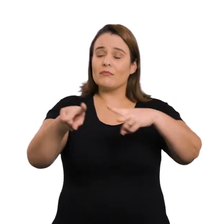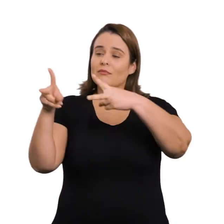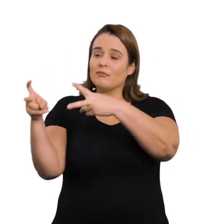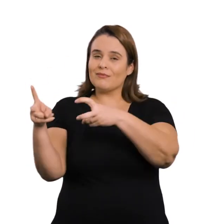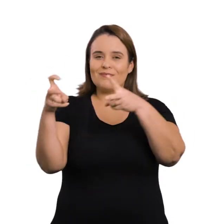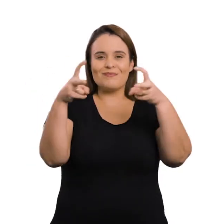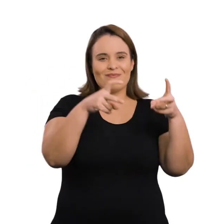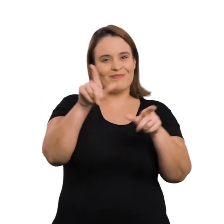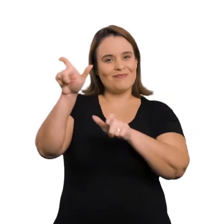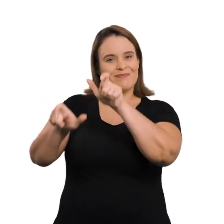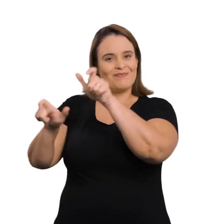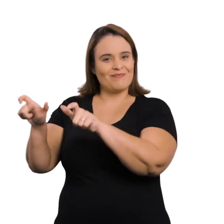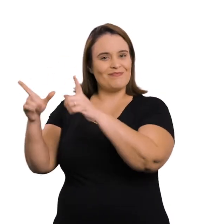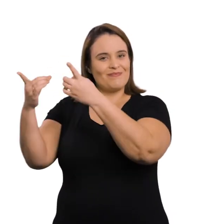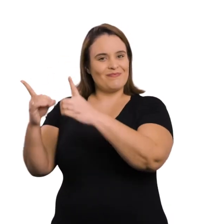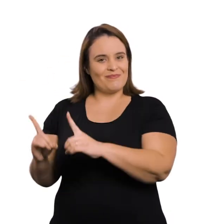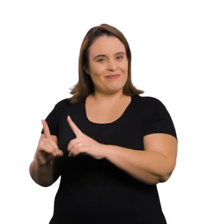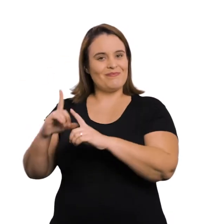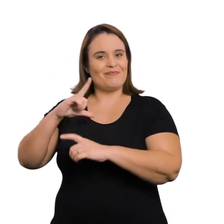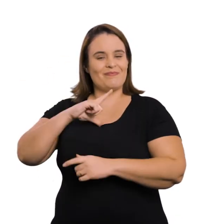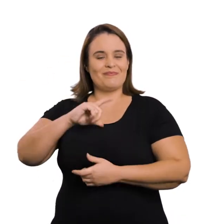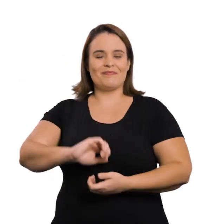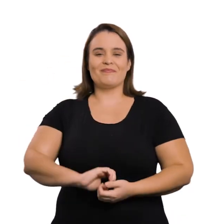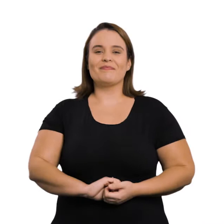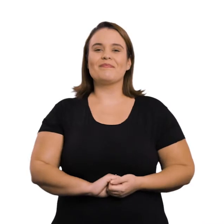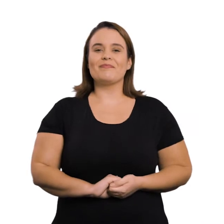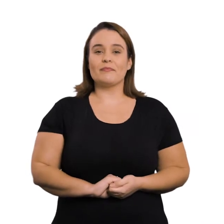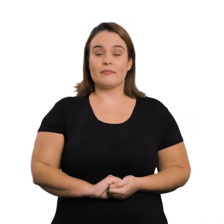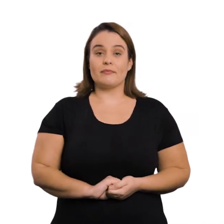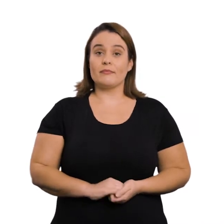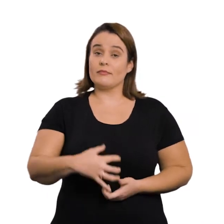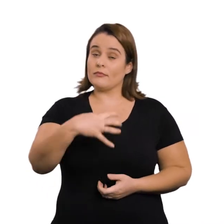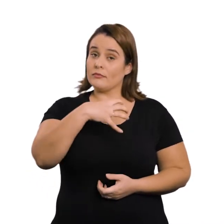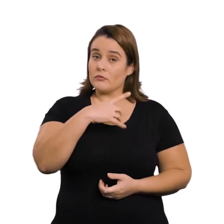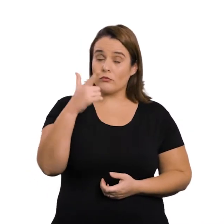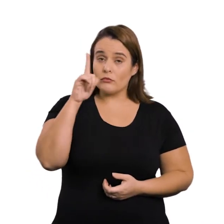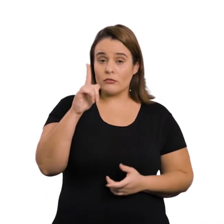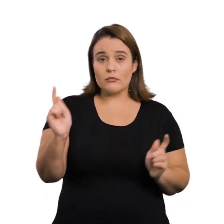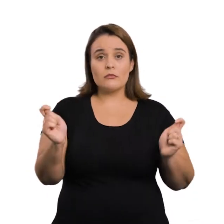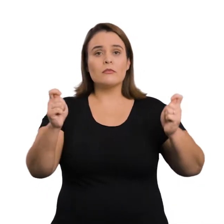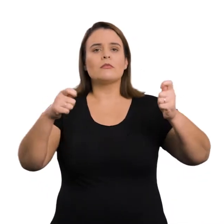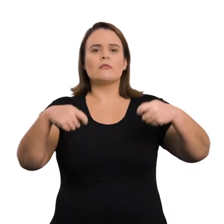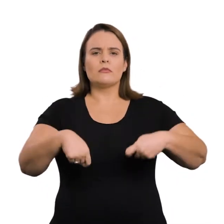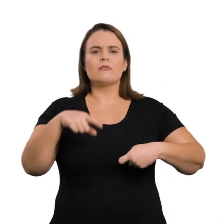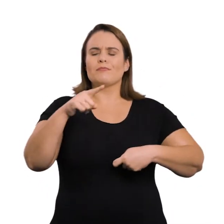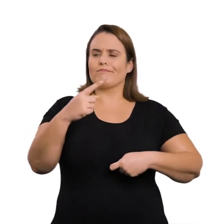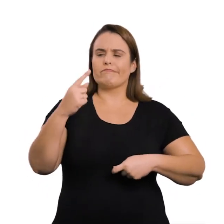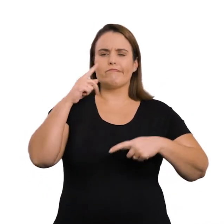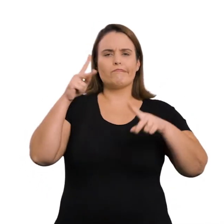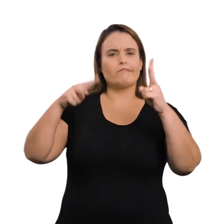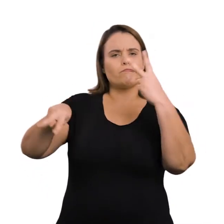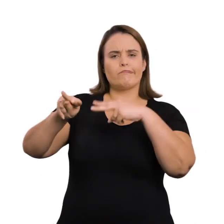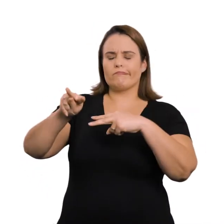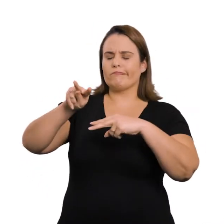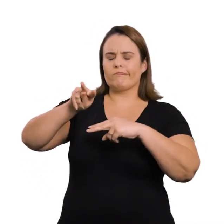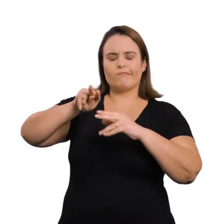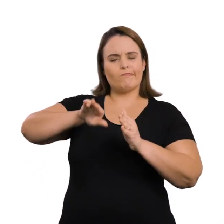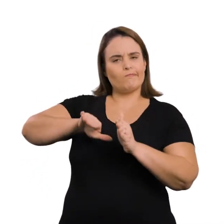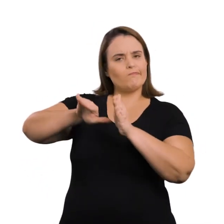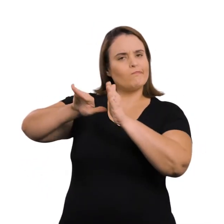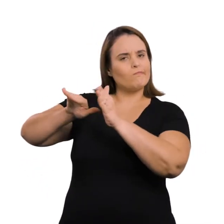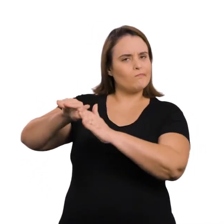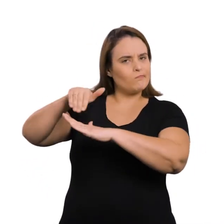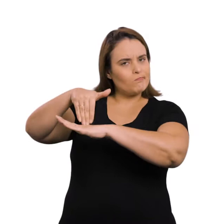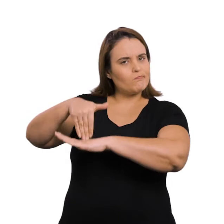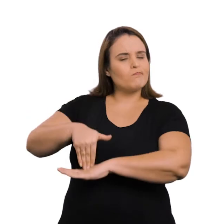Visibilidade das pessoas com deficiência. Mesmo com essas conquistas, a situação de invisibilidade e de